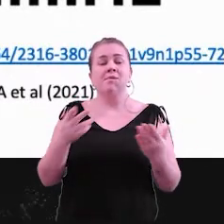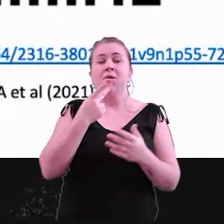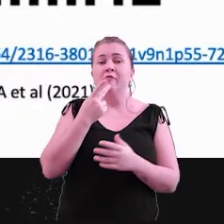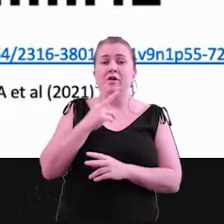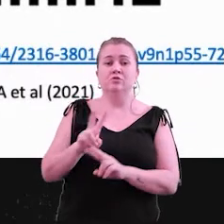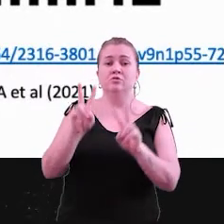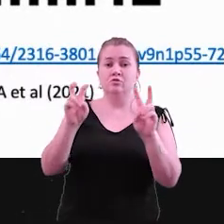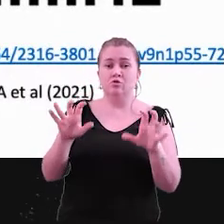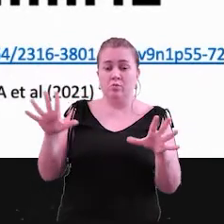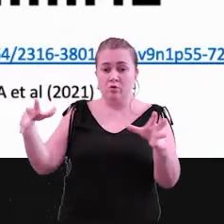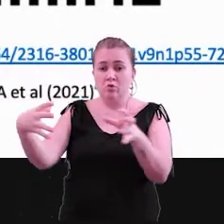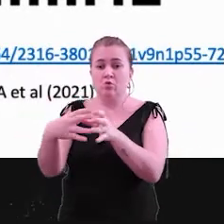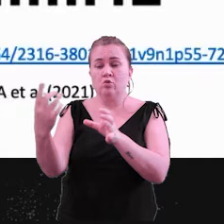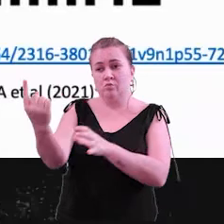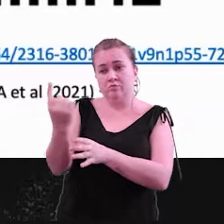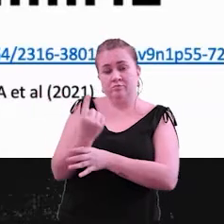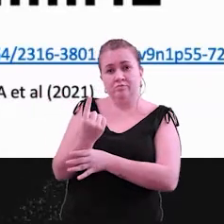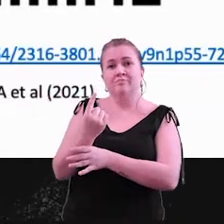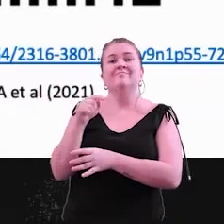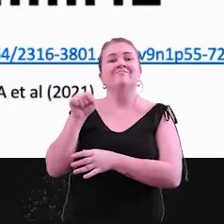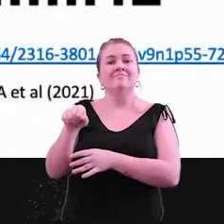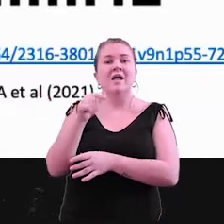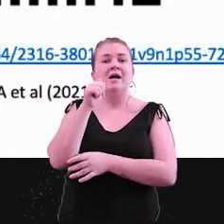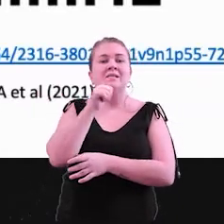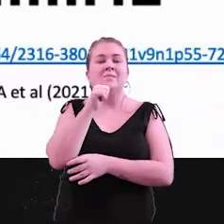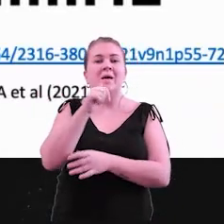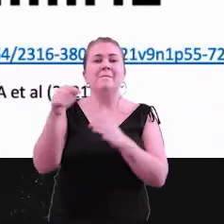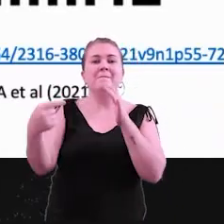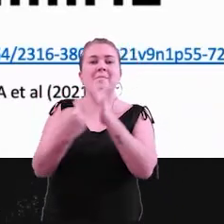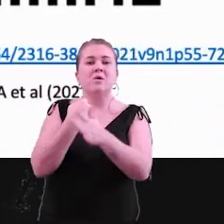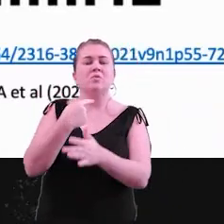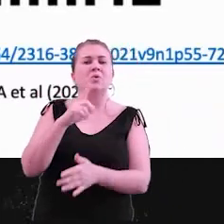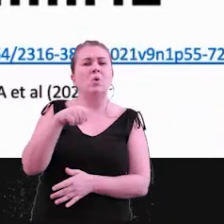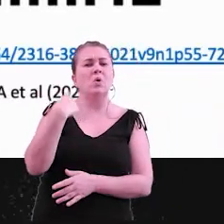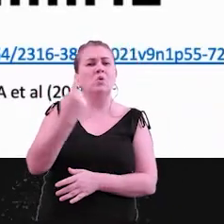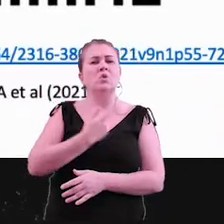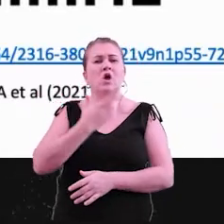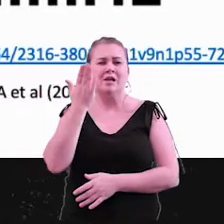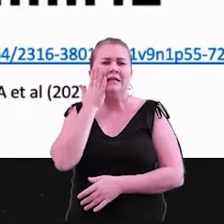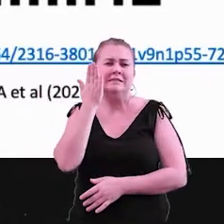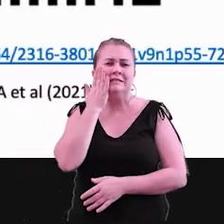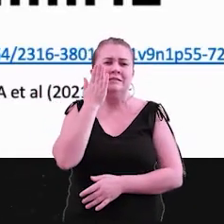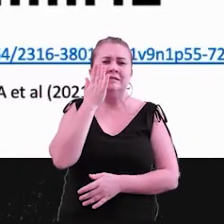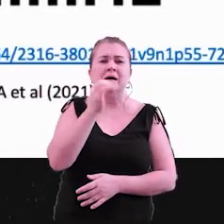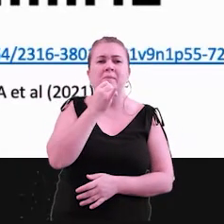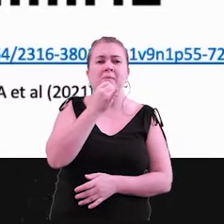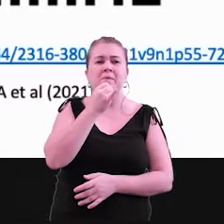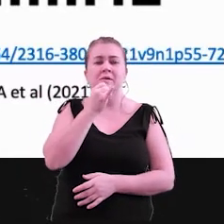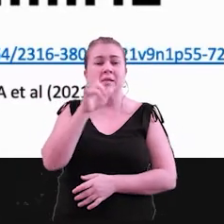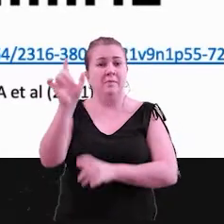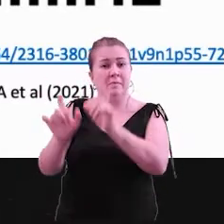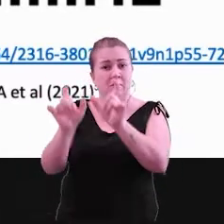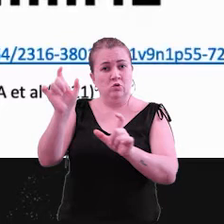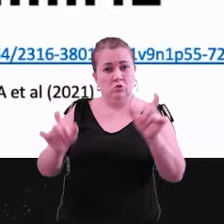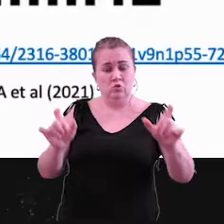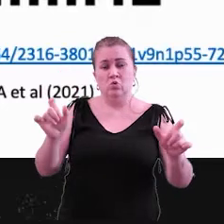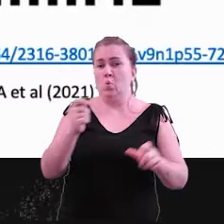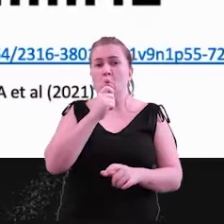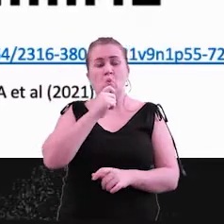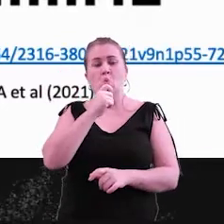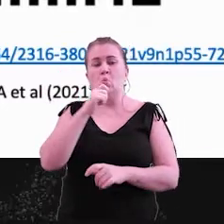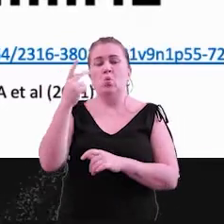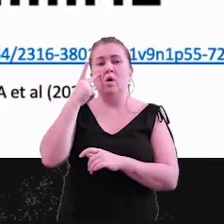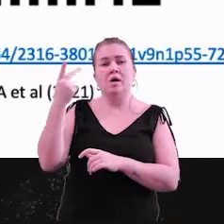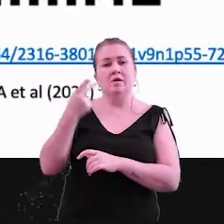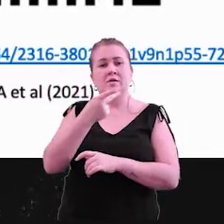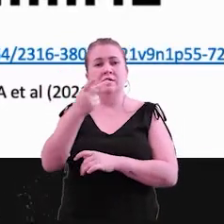sabemos os públicos que não estão visitando os nossos museus? Eu trouxe uma pesquisa da Andréia Costa, que estava aí no chat com a